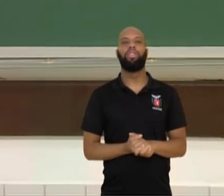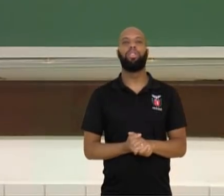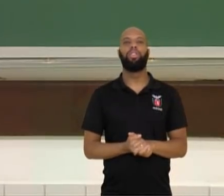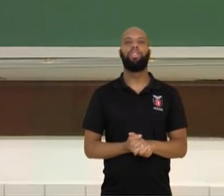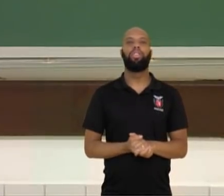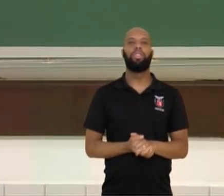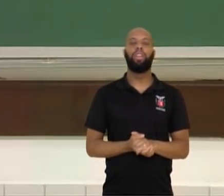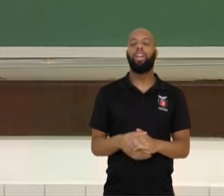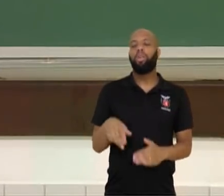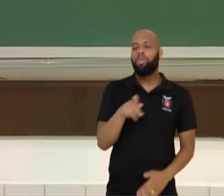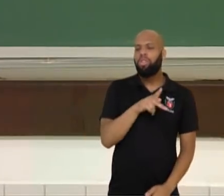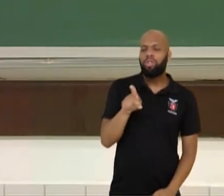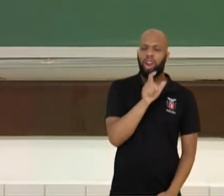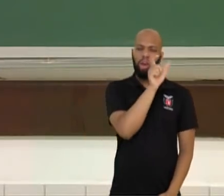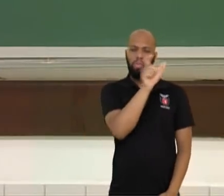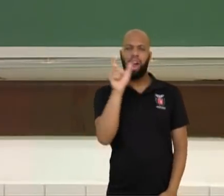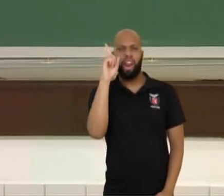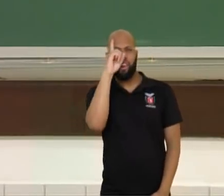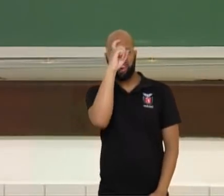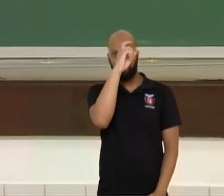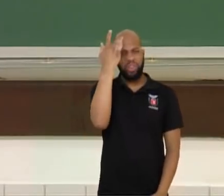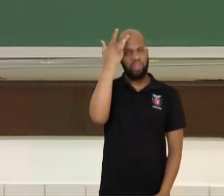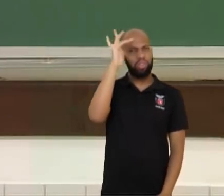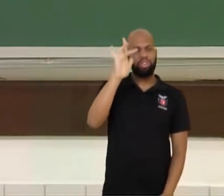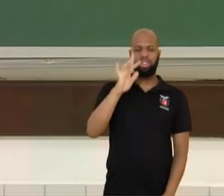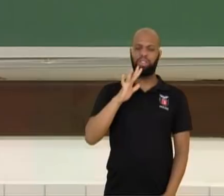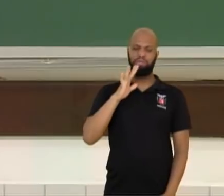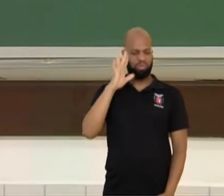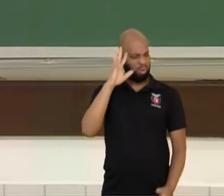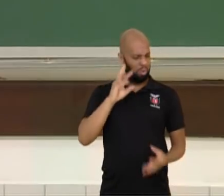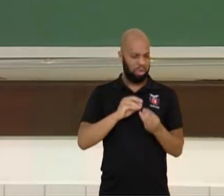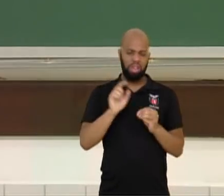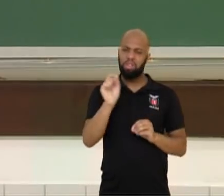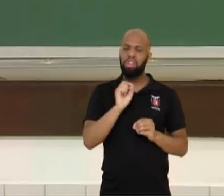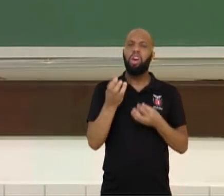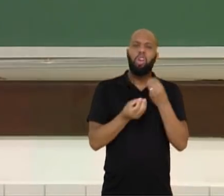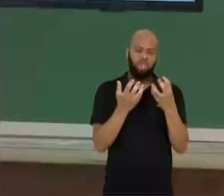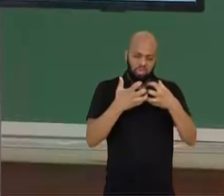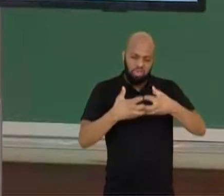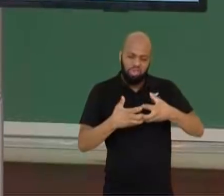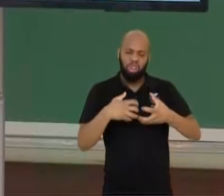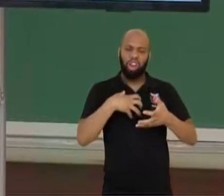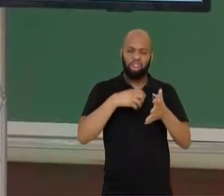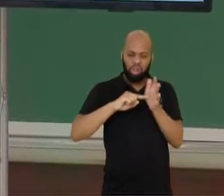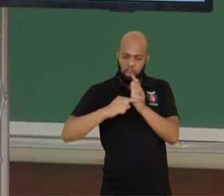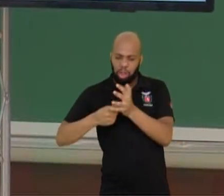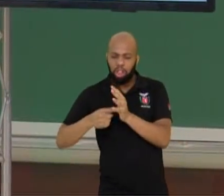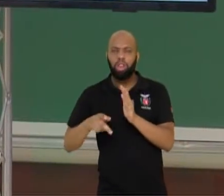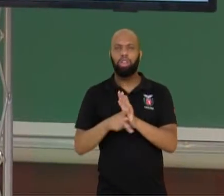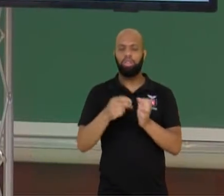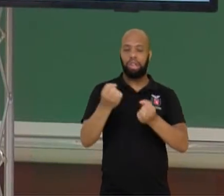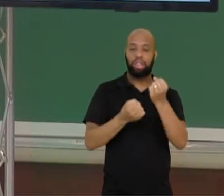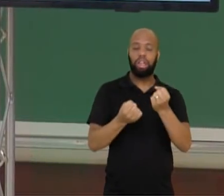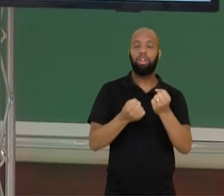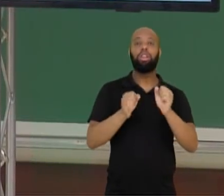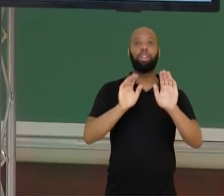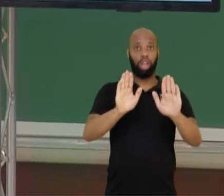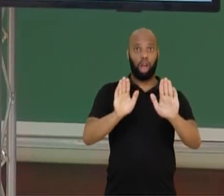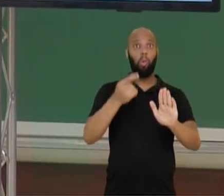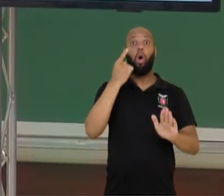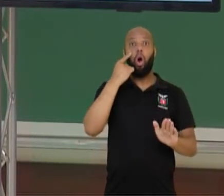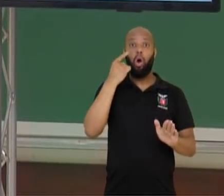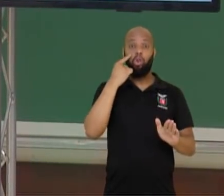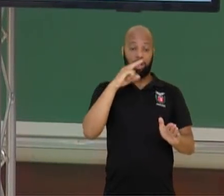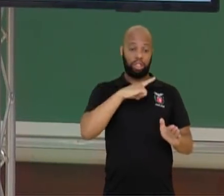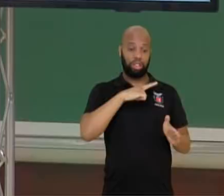Ah, professora, um monte de palavra difícil, eu não sei, eu não entendo direito de funcionamento de motor de carro, não entendi. Gente, quando vocês pegam um